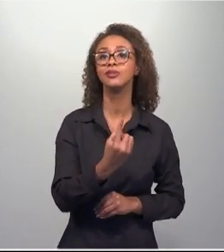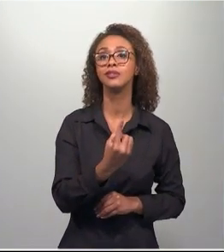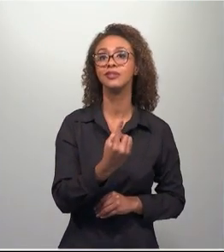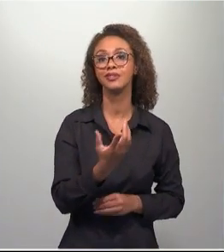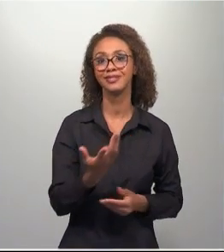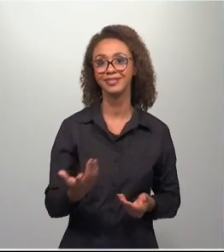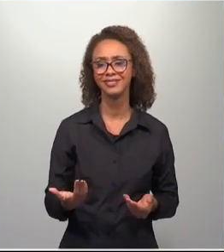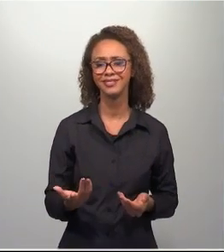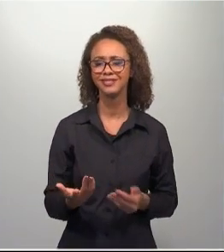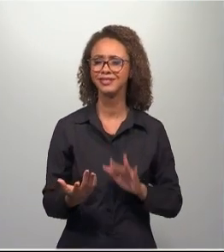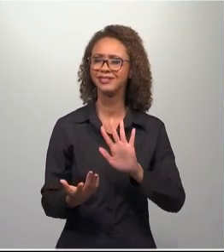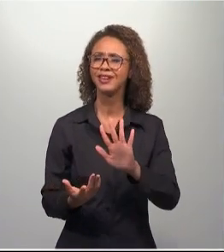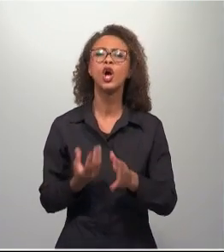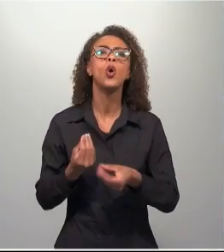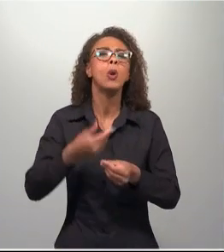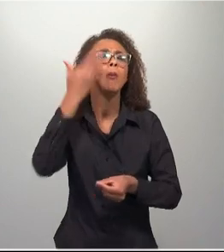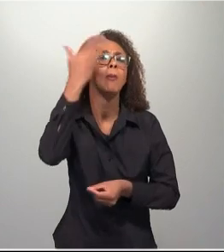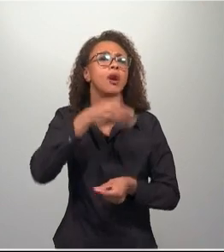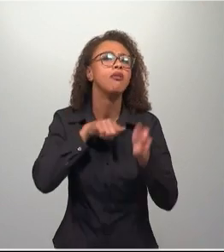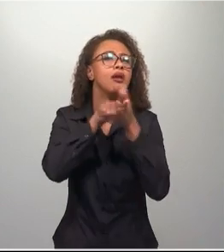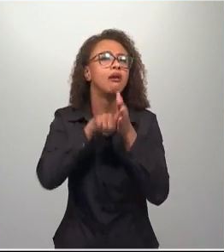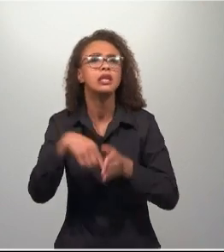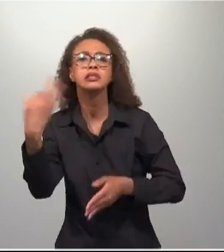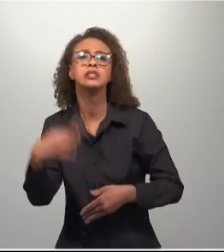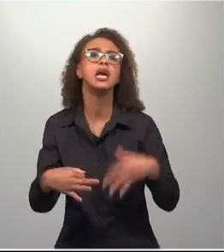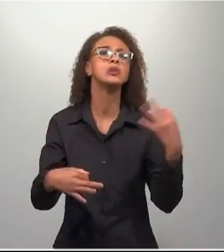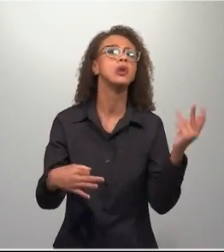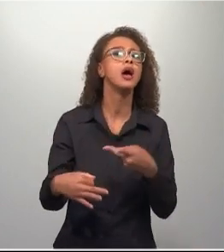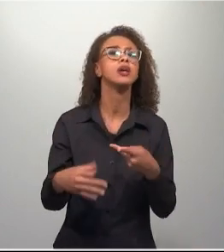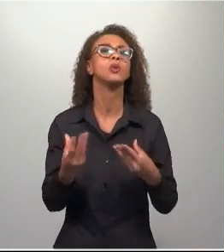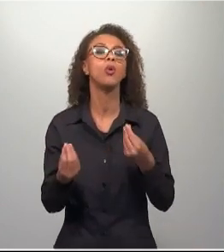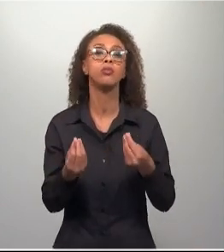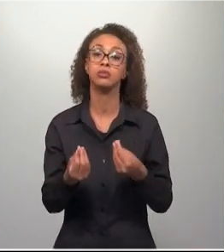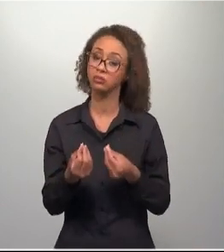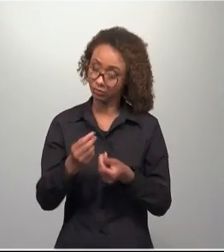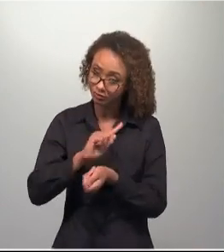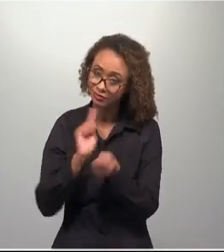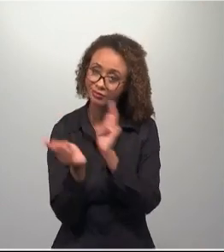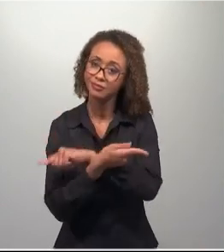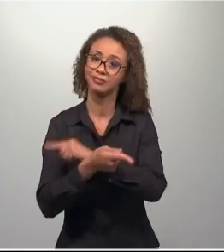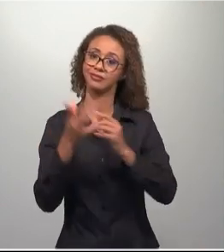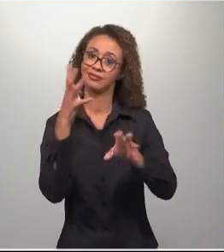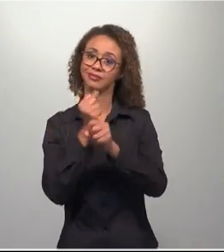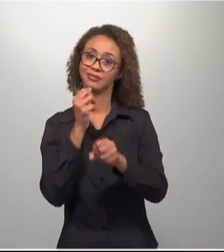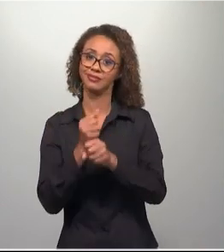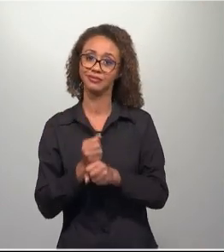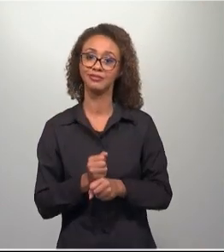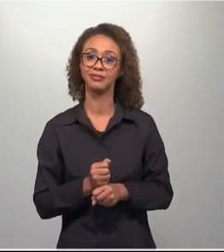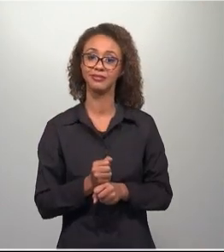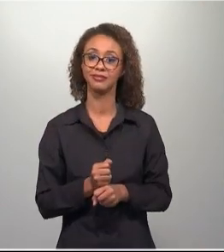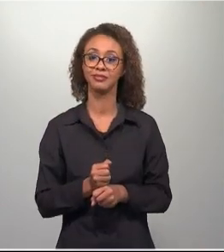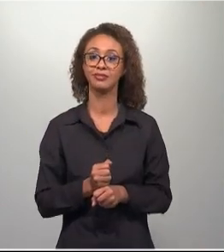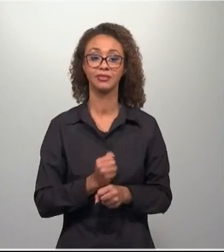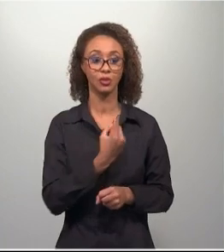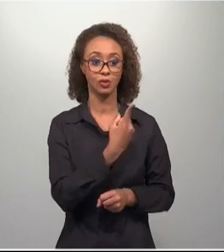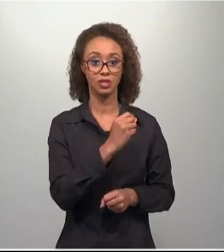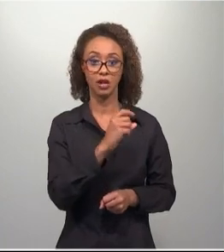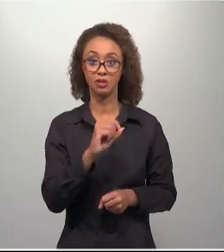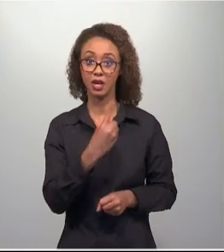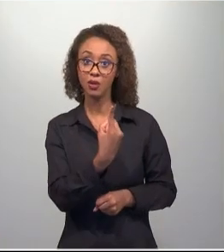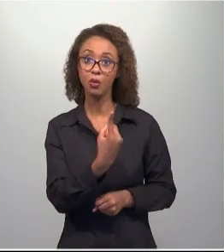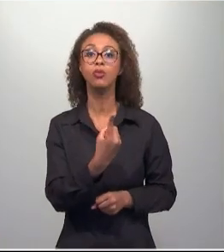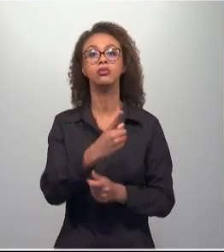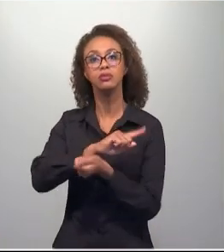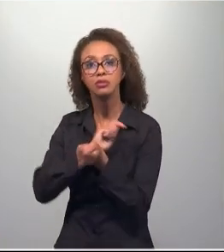que poderia checar isso se está certo ou se está certo fazendo o inverso pegar o binário e transformar em decimal